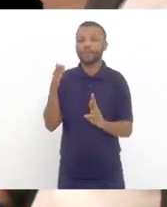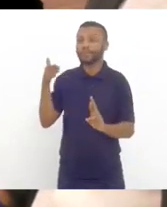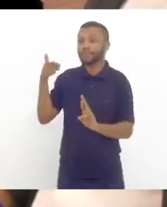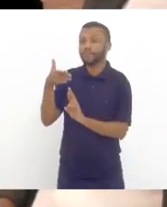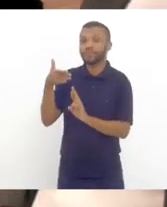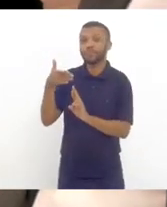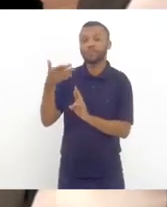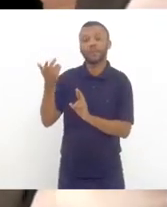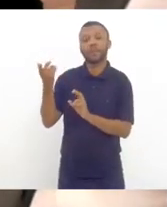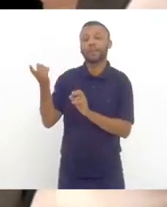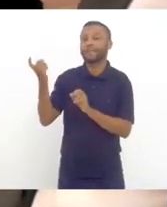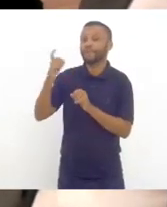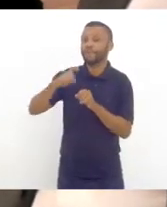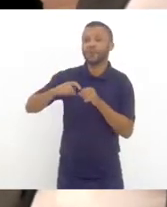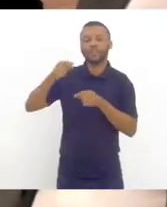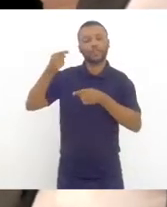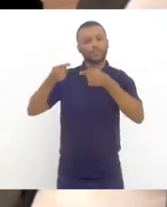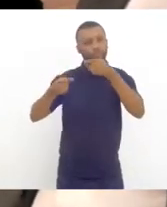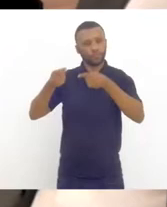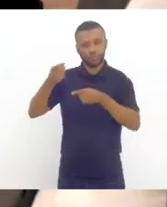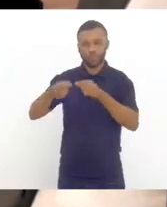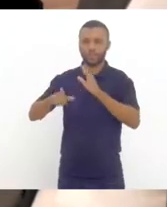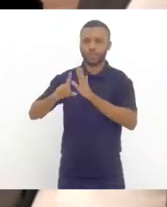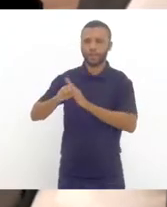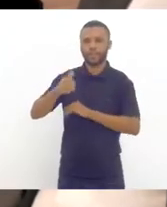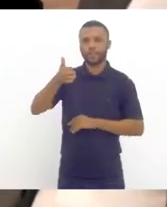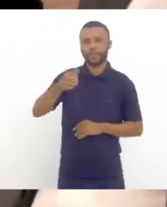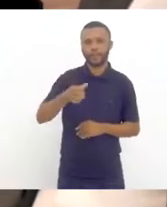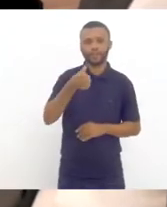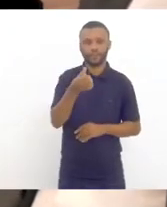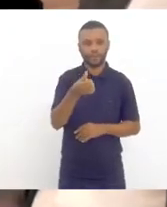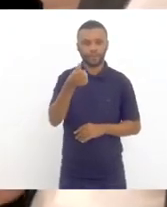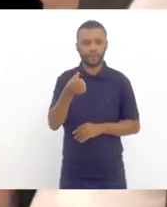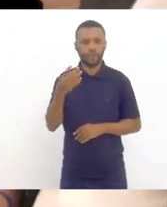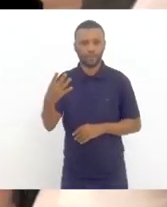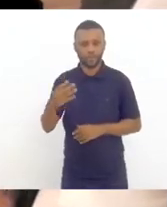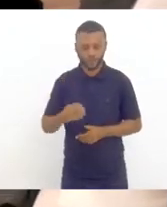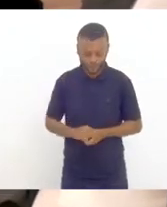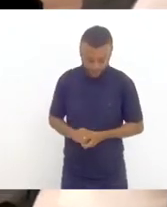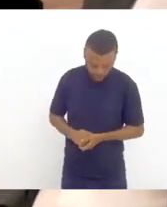volta a tratar da Lei 2664. Então,